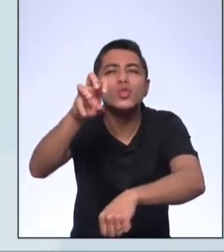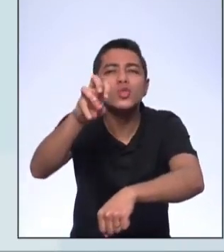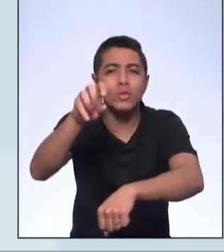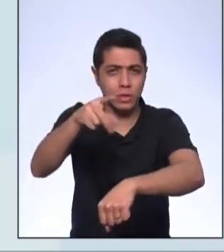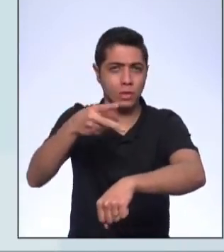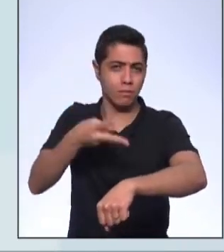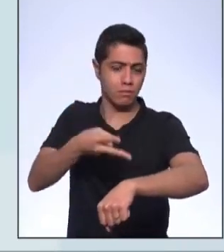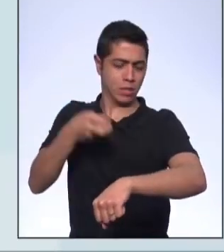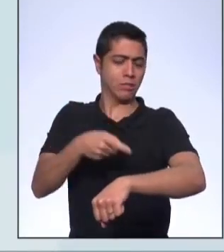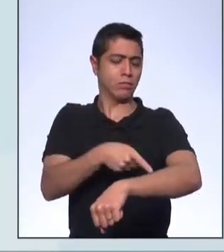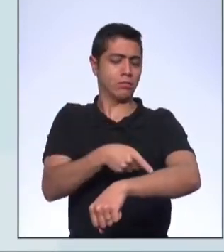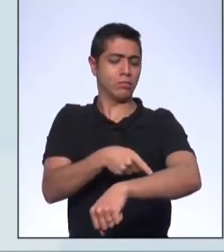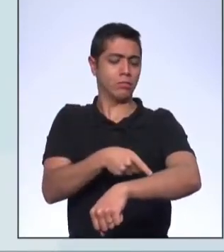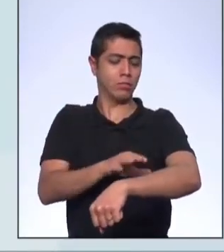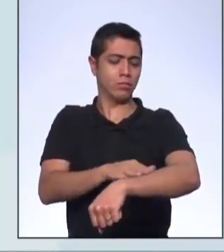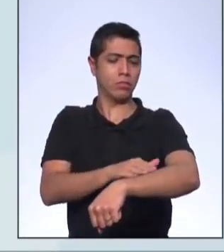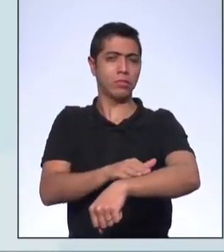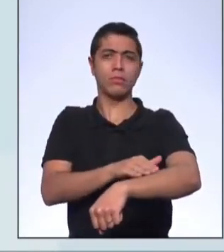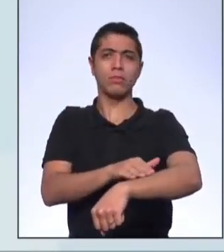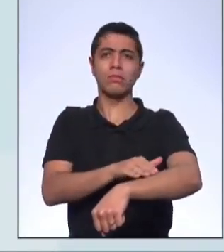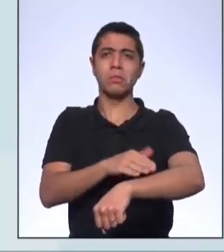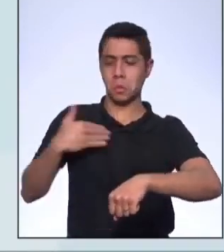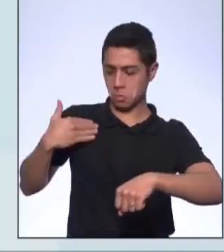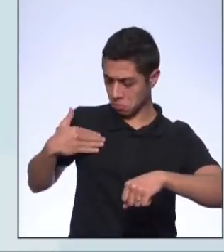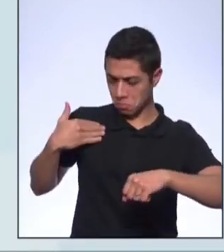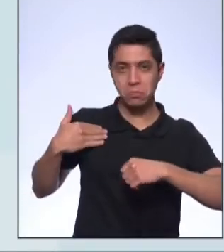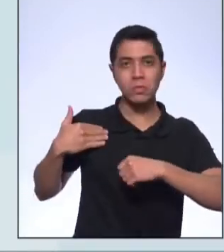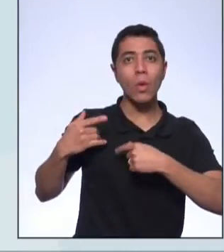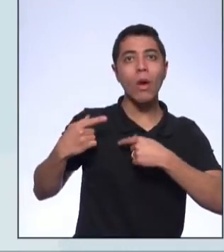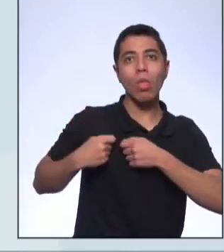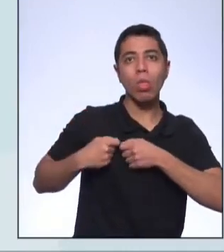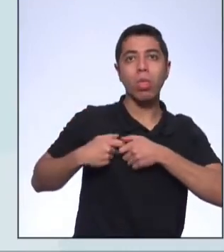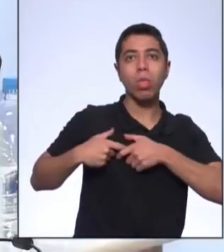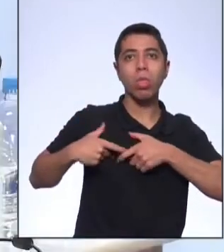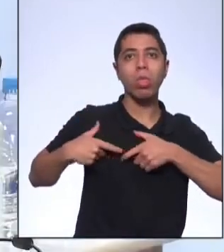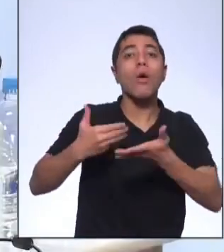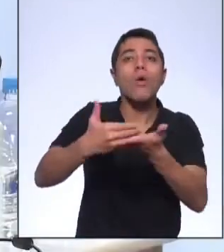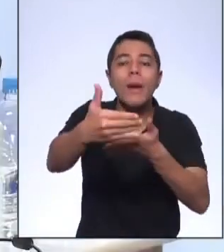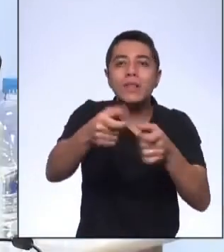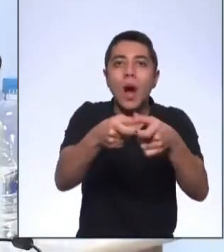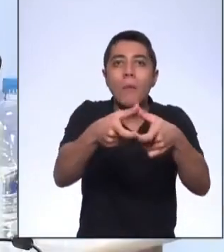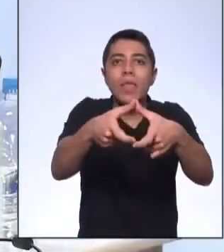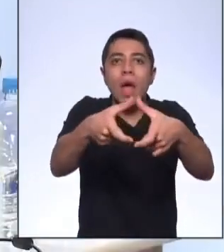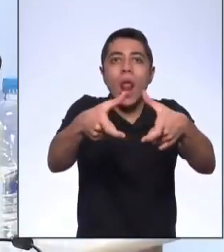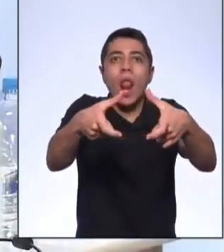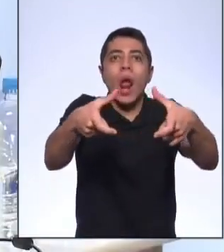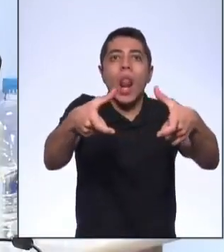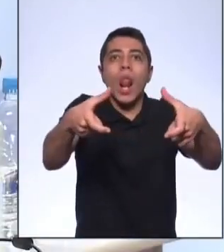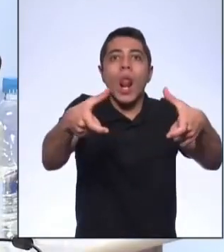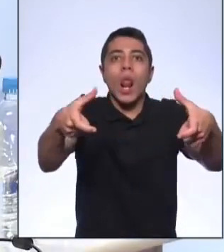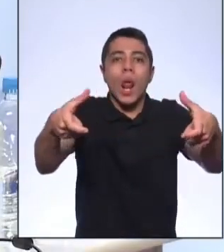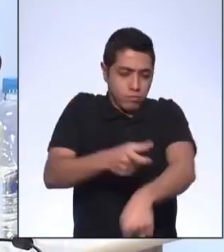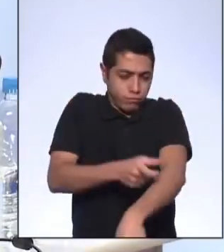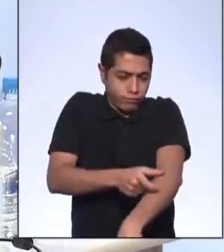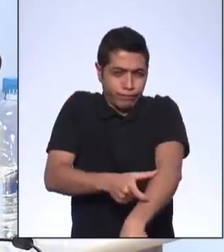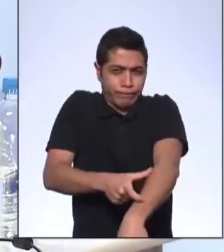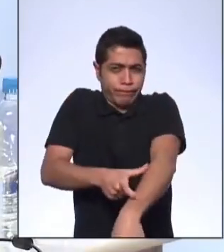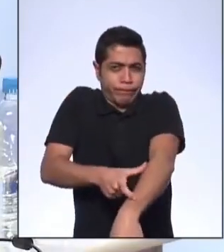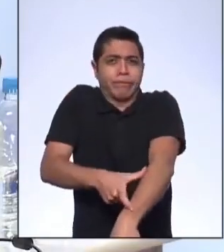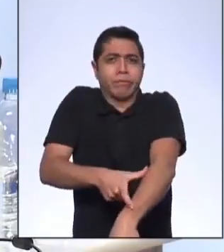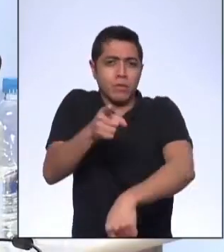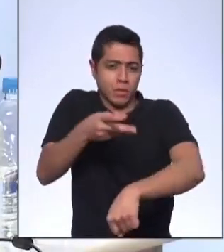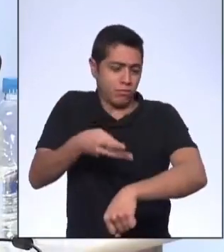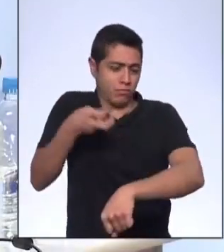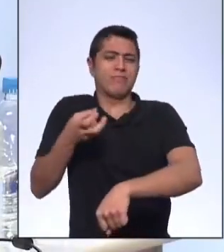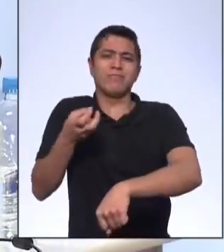a crescer e ela pode se virar até uma ferida, né? Ela pode se tornar uma ferida e essa manchinha, ela não sara de